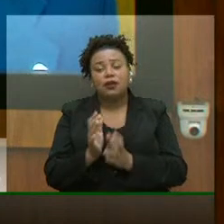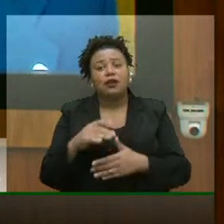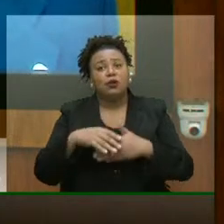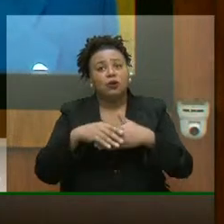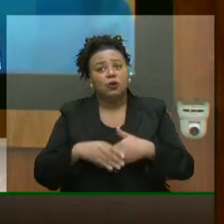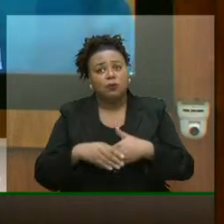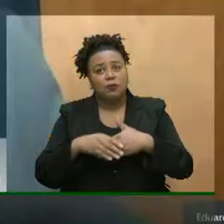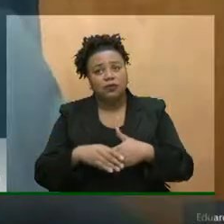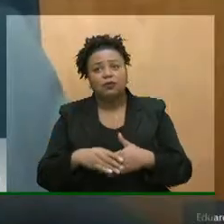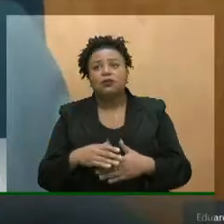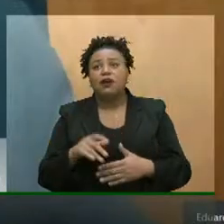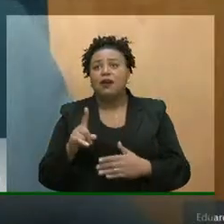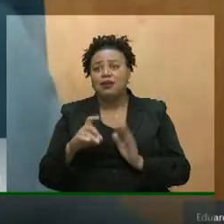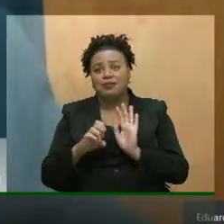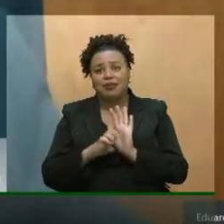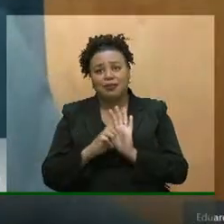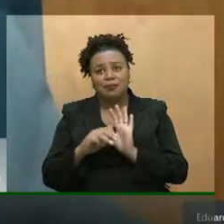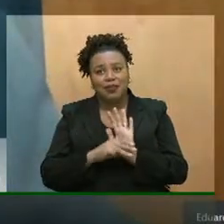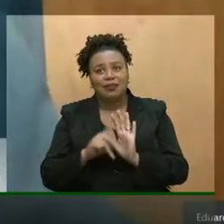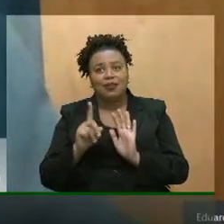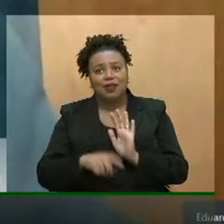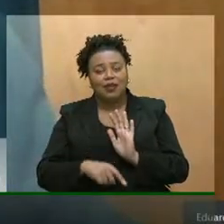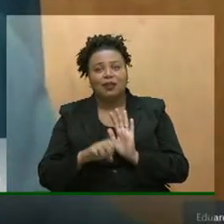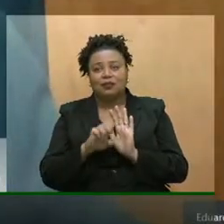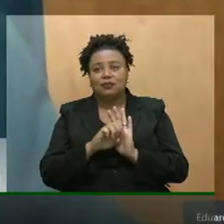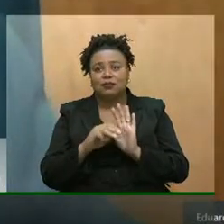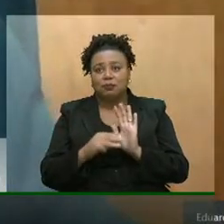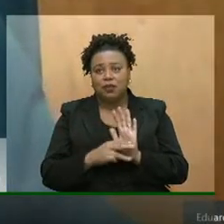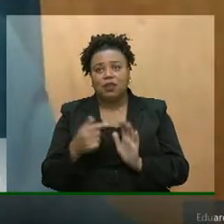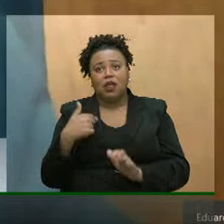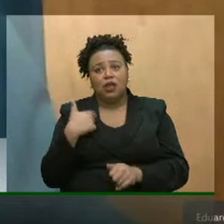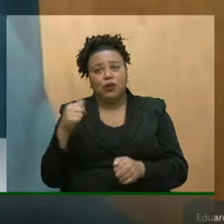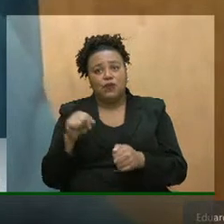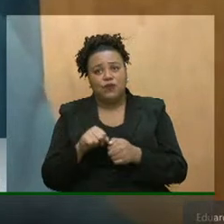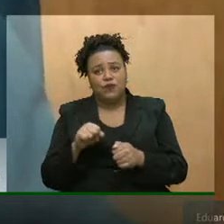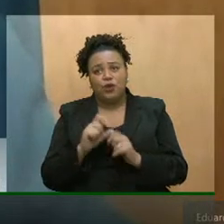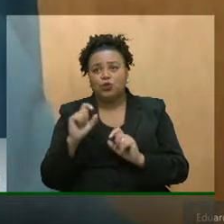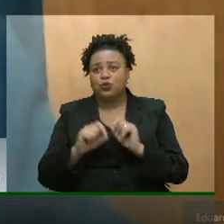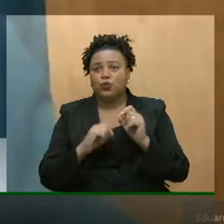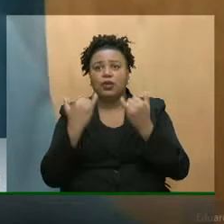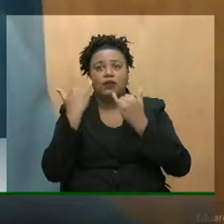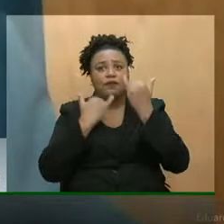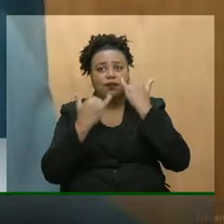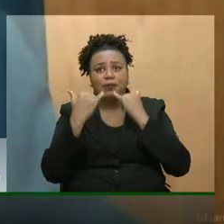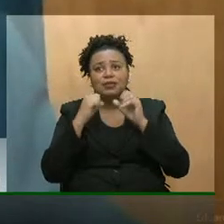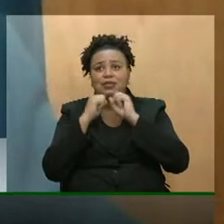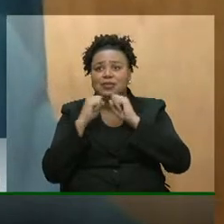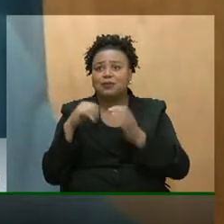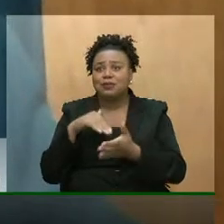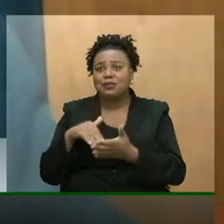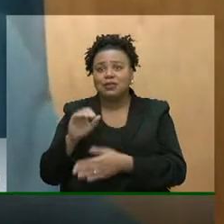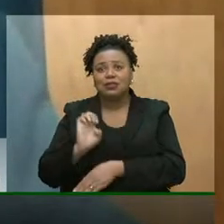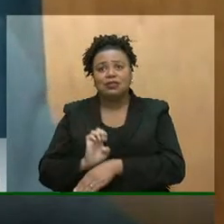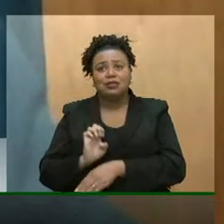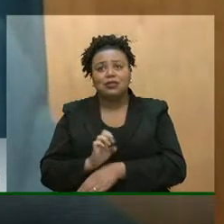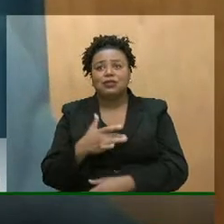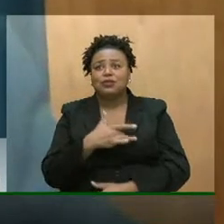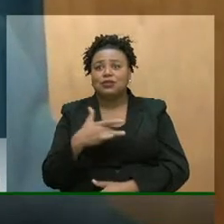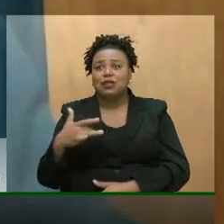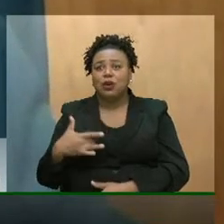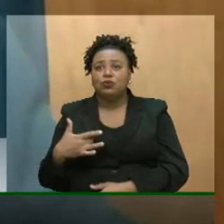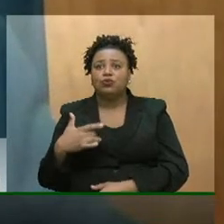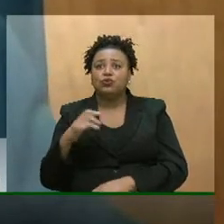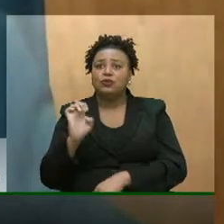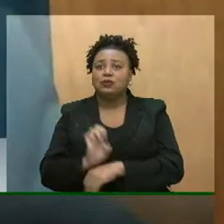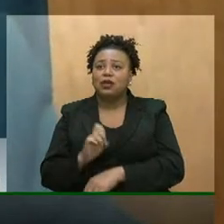saudação. Mas essa emenda é a emenda que eu fiz baseada na informação da Secretaria Estadual de Saúde do Estado do Rio